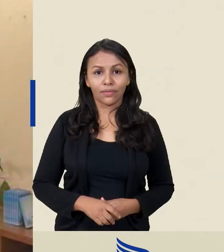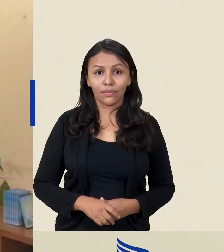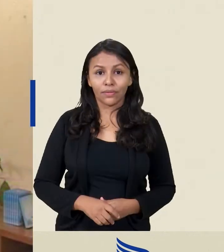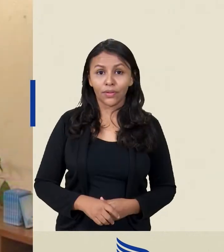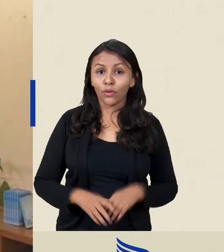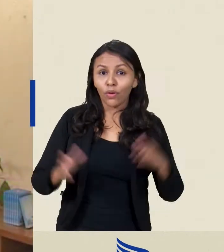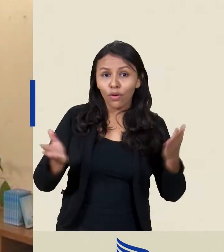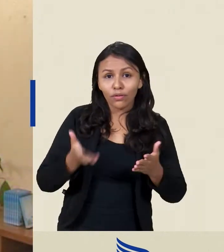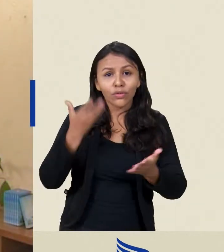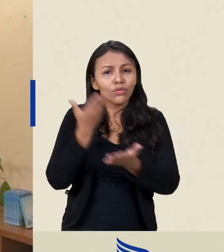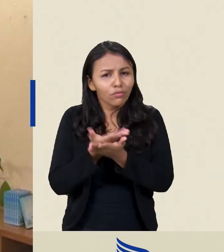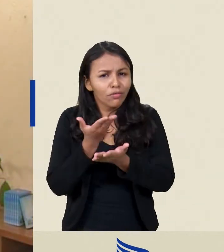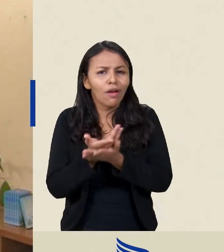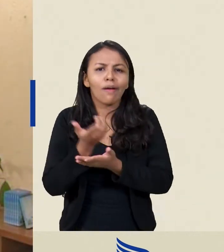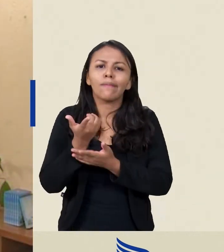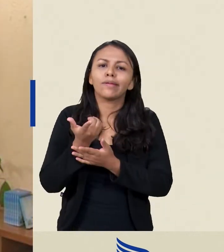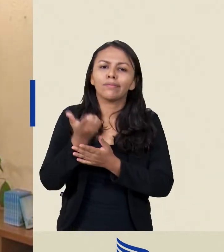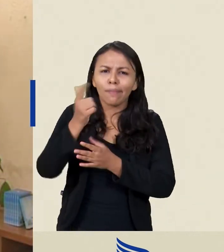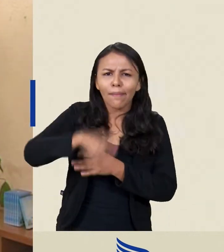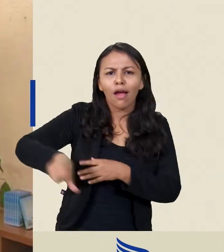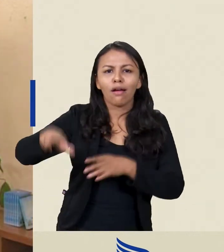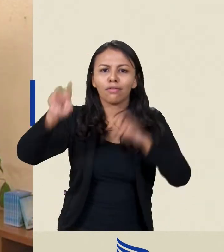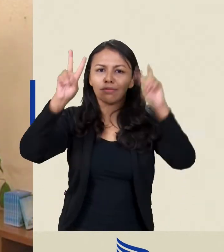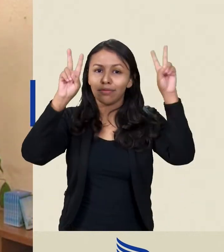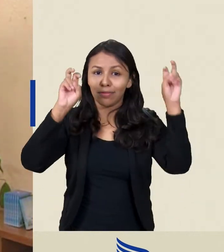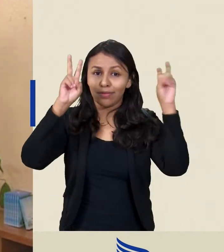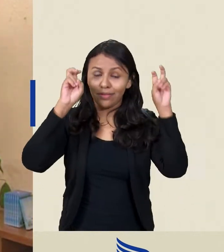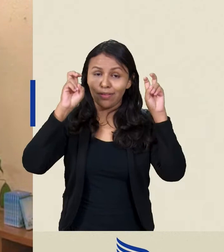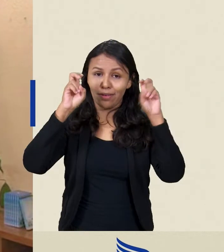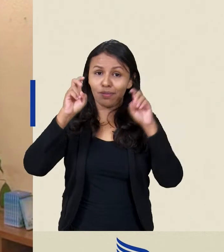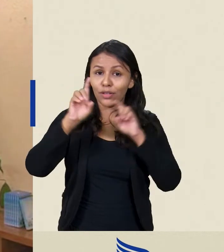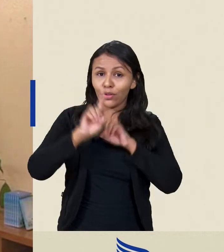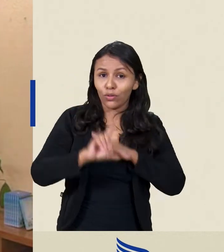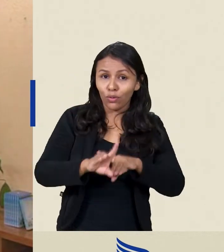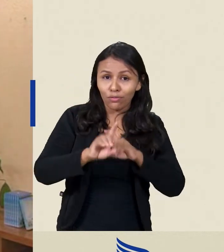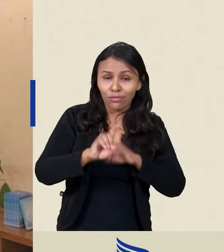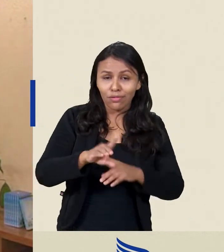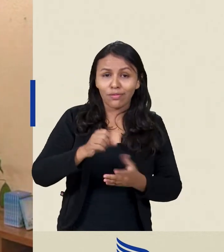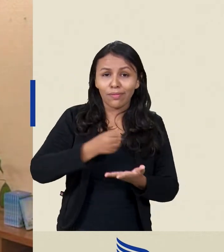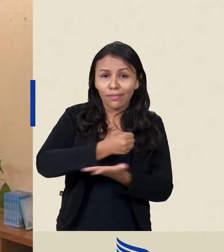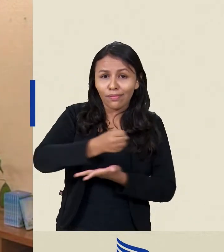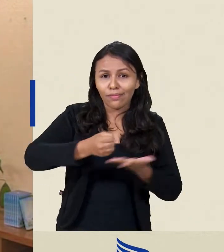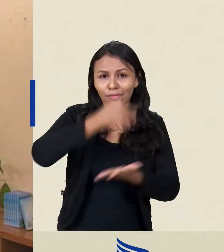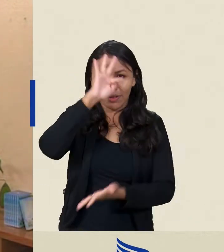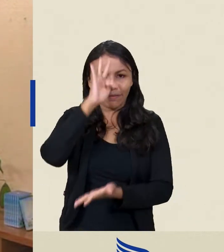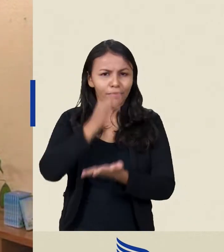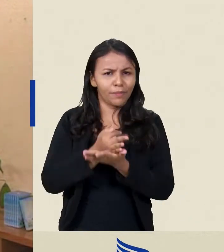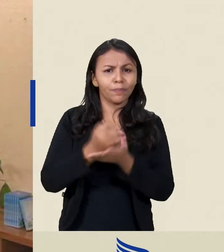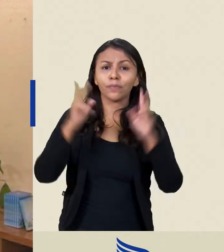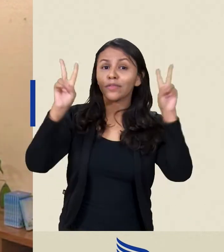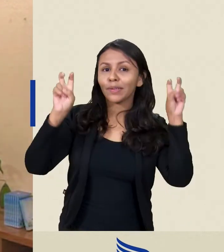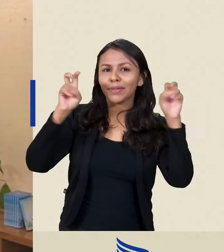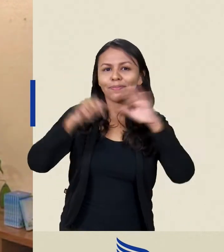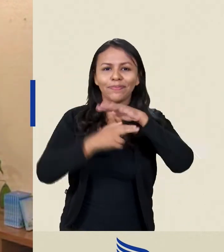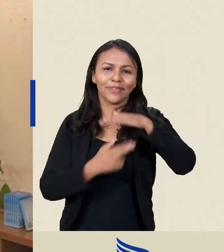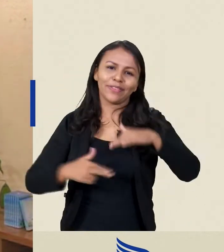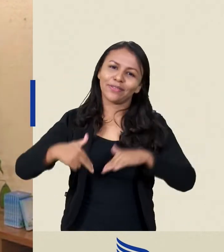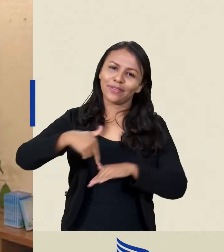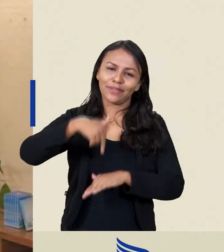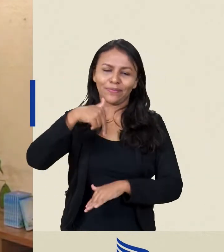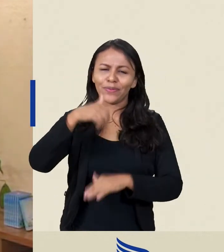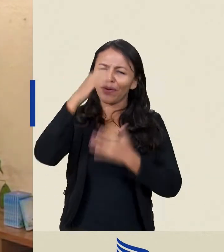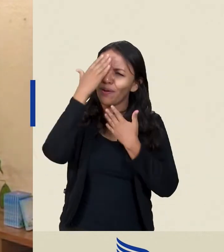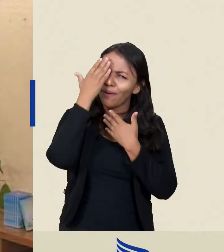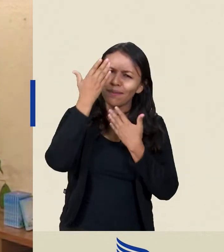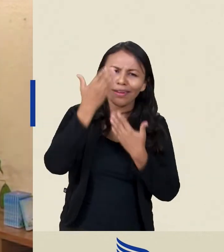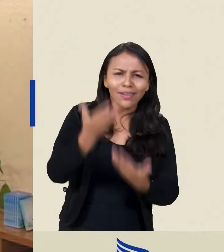Vamos considerar mais um tema da série Princípios de Fé. Vamos falar da ressurreição. Obrigado por nos